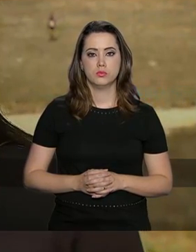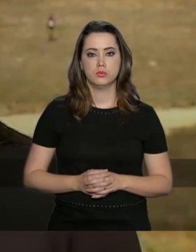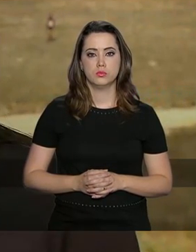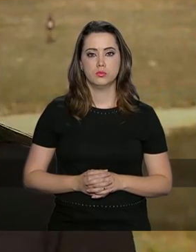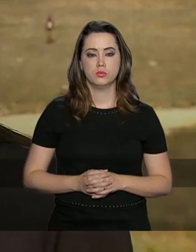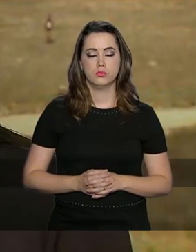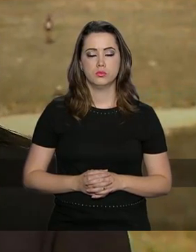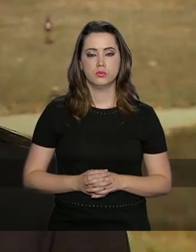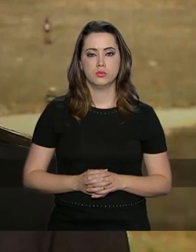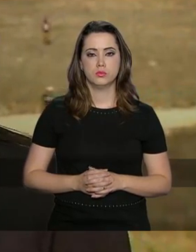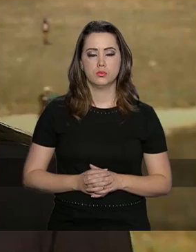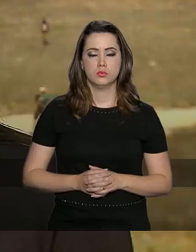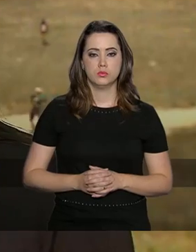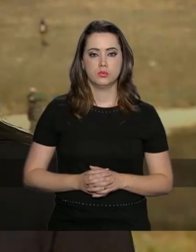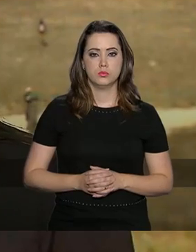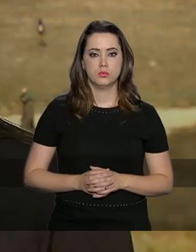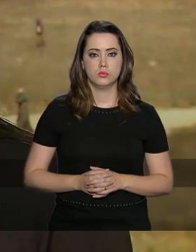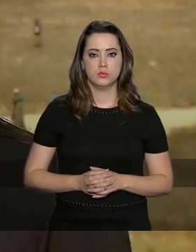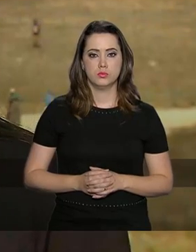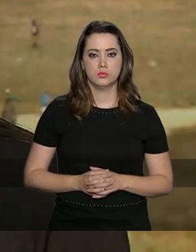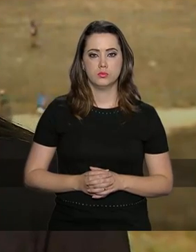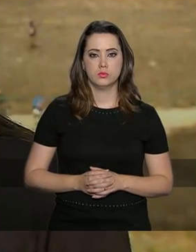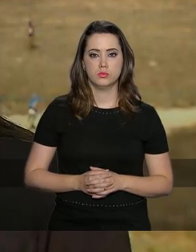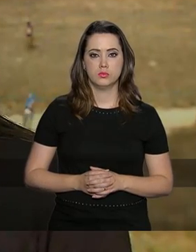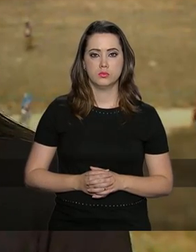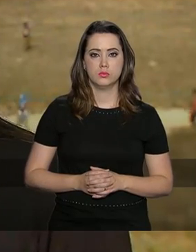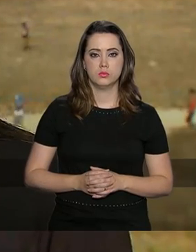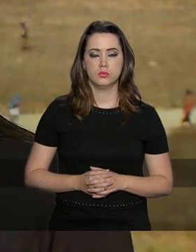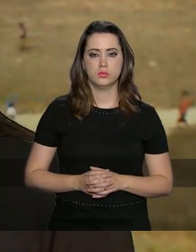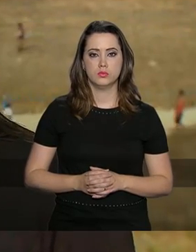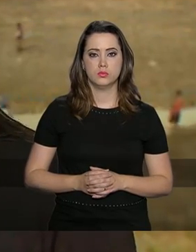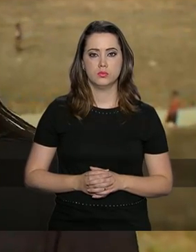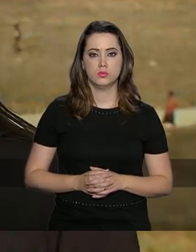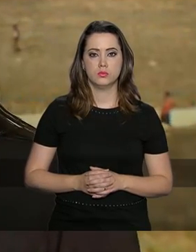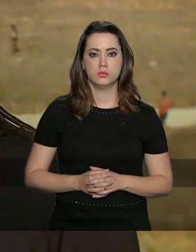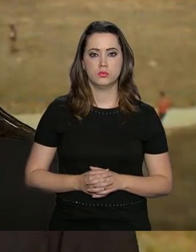humanitaria porque están muriendo en los hospitales por falta de medicamentos y por falta de comida.